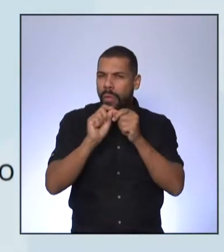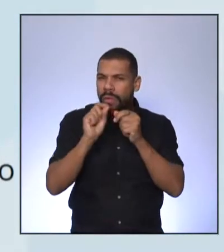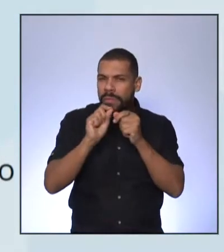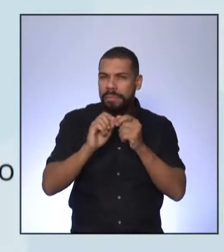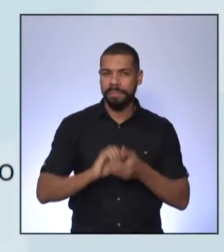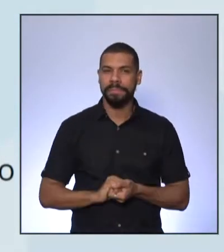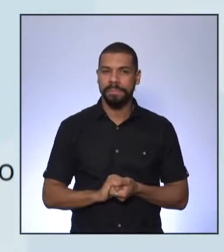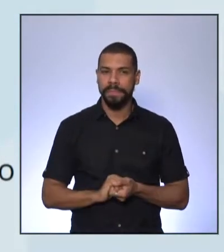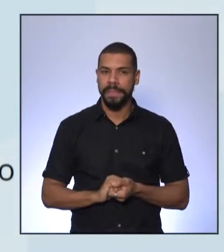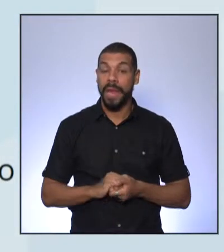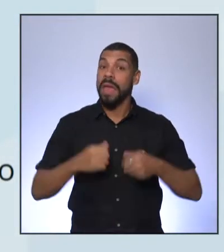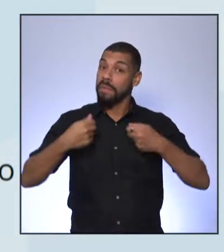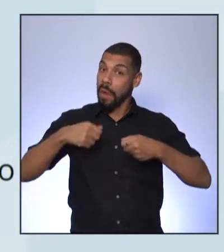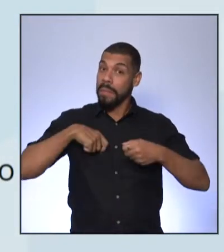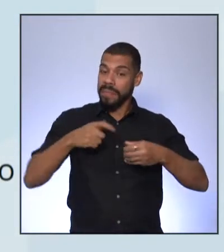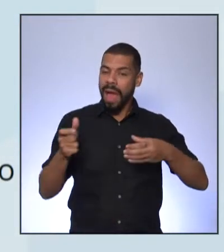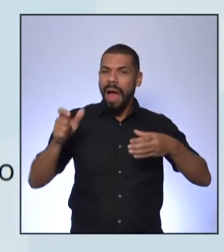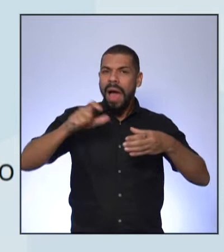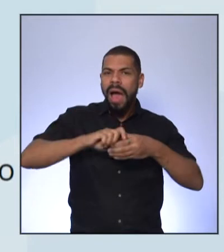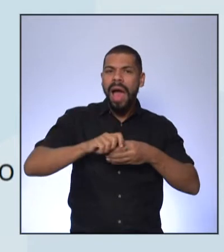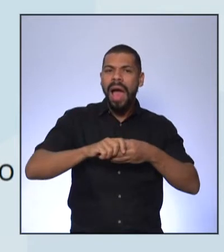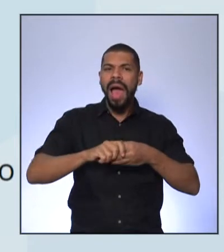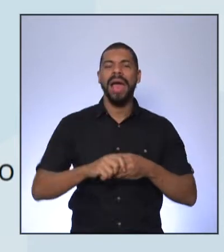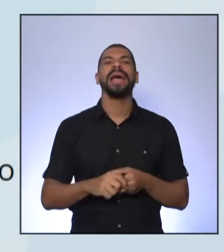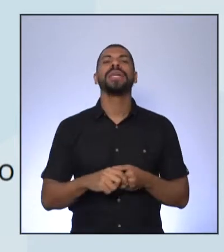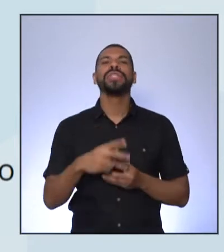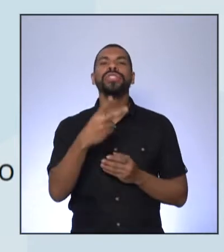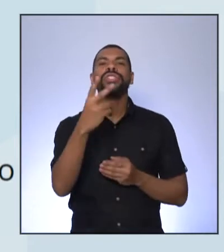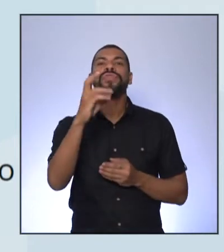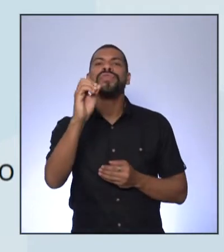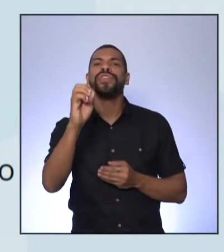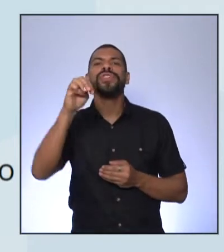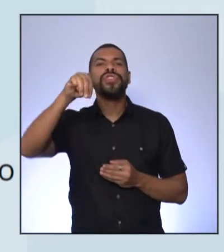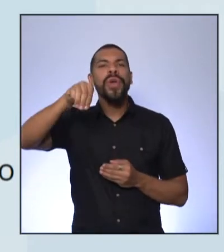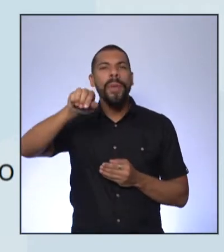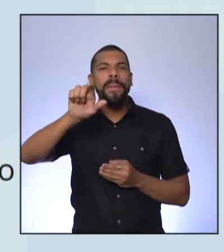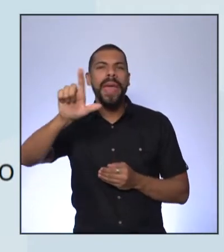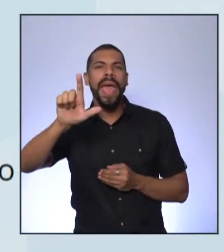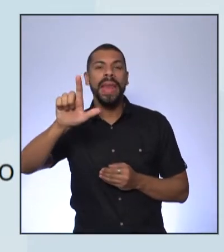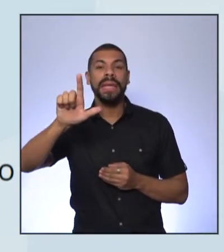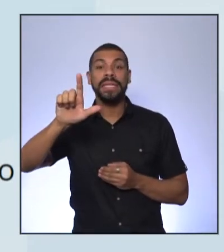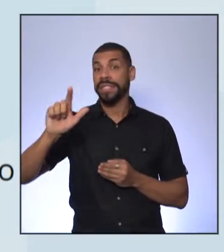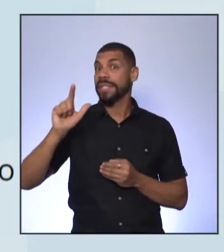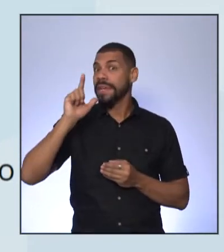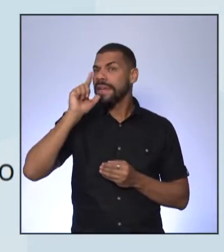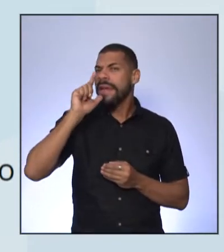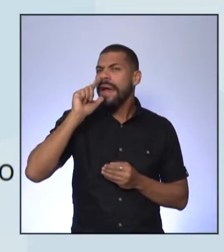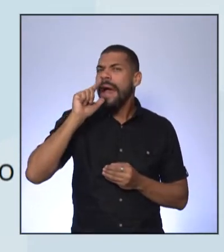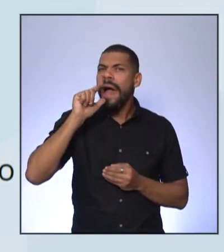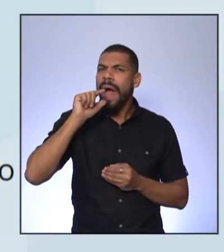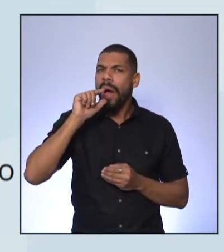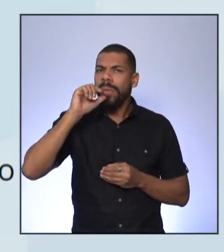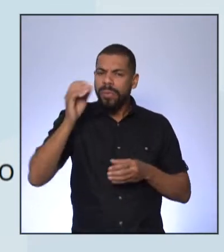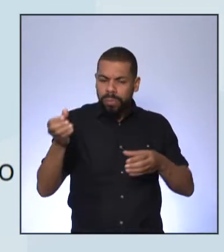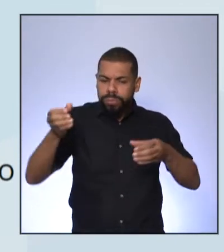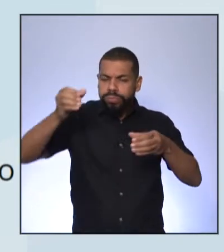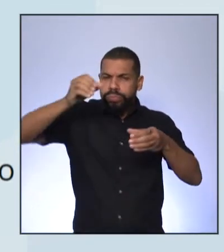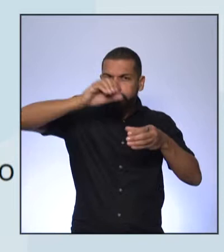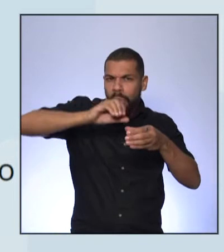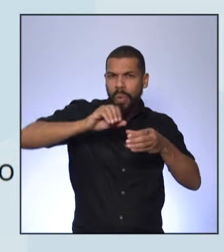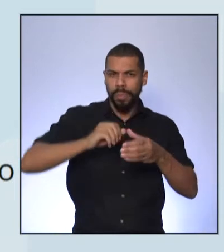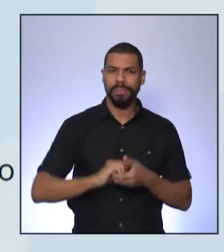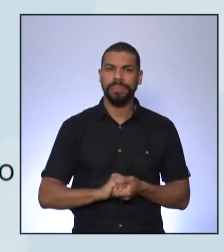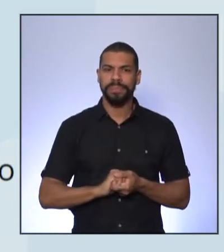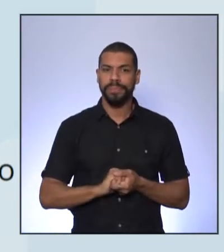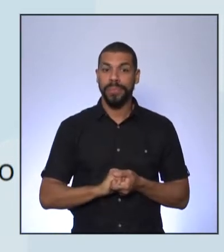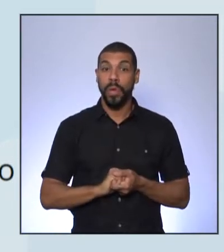a gente vai precisar adicionar uma quantidade de água. No caso da reação que eu fiz, eu coloquei 20 ml de água.